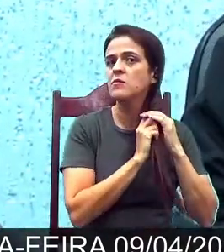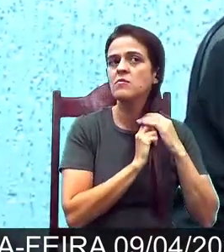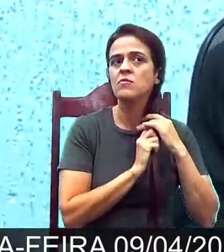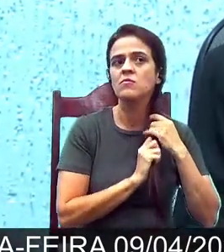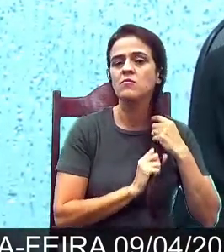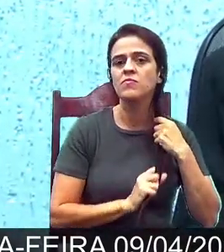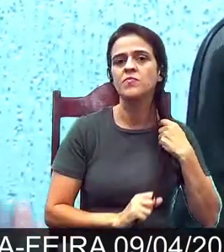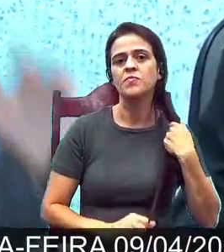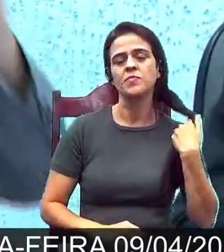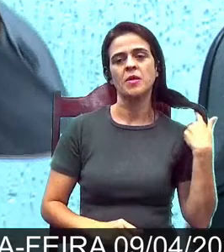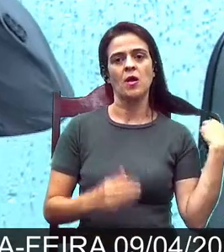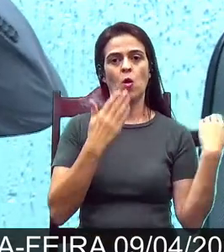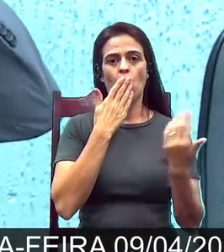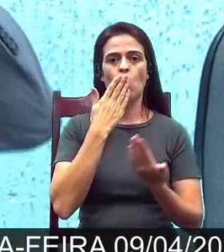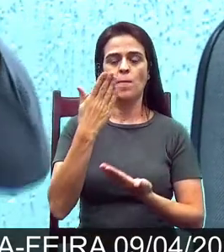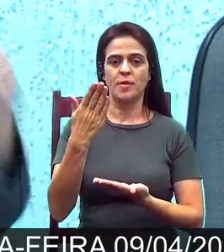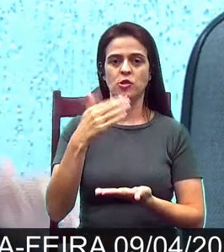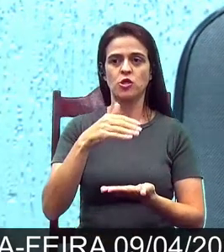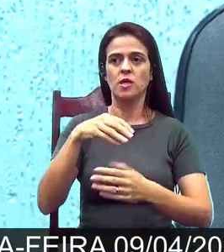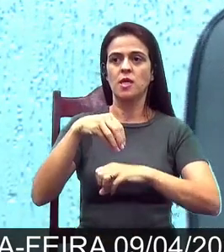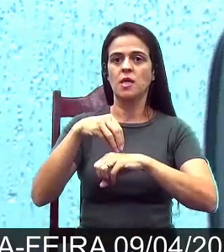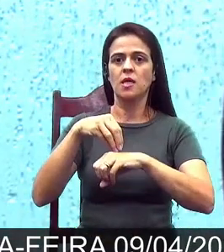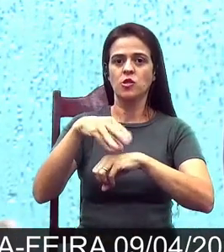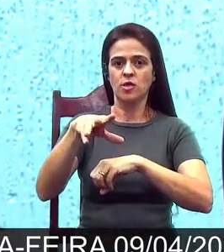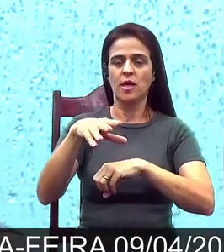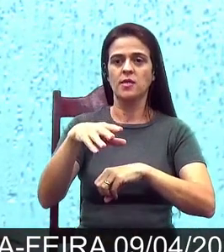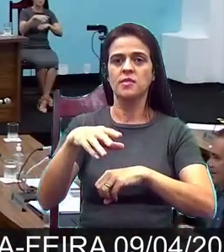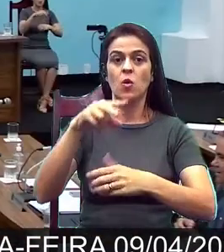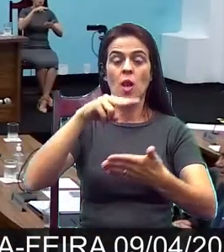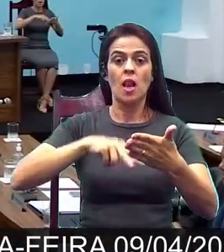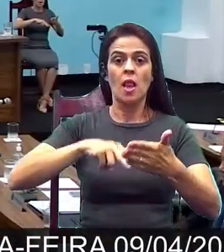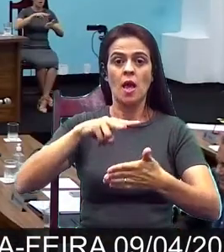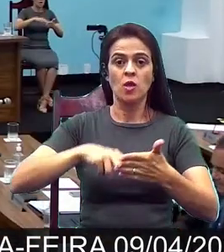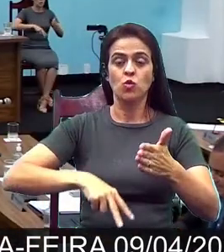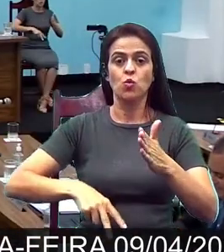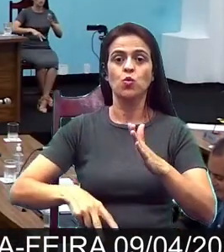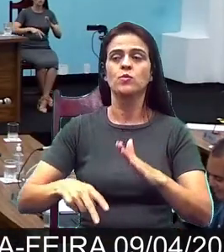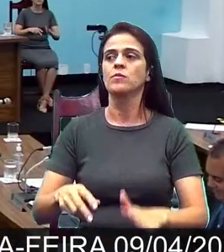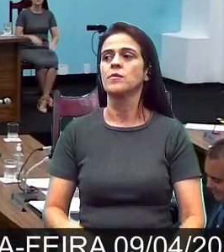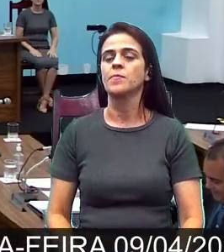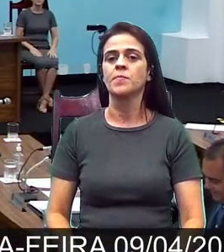Acabou aqui. Indicações, requerimentos e moções com a palavra vereador Deusmar Barbosa.